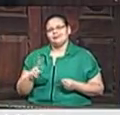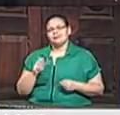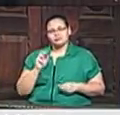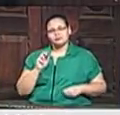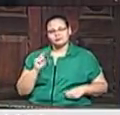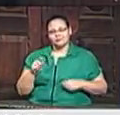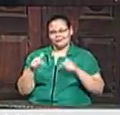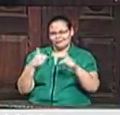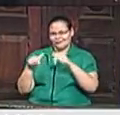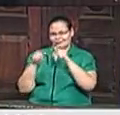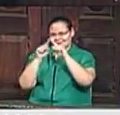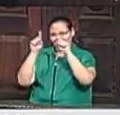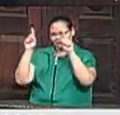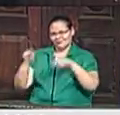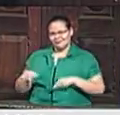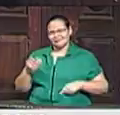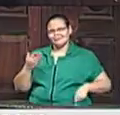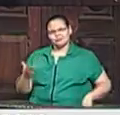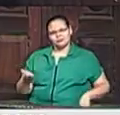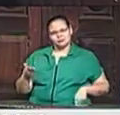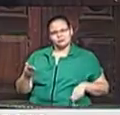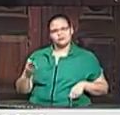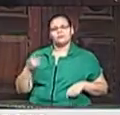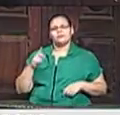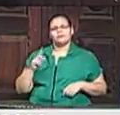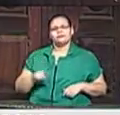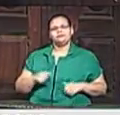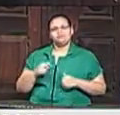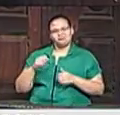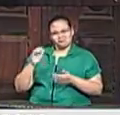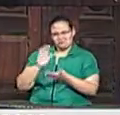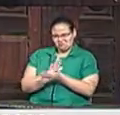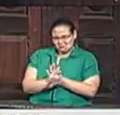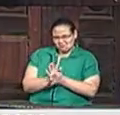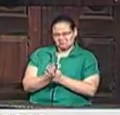que o servidor público, perseguido, humilhado,